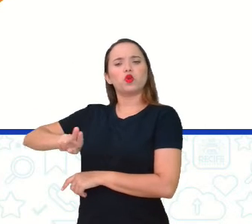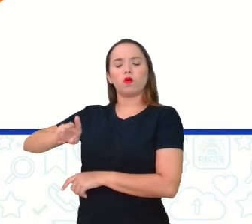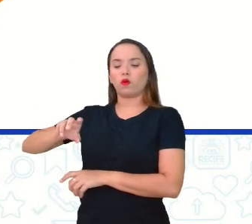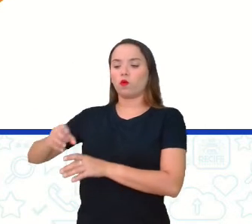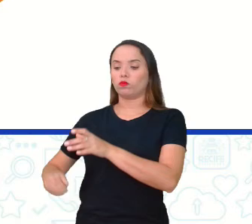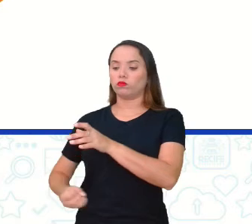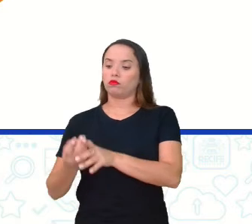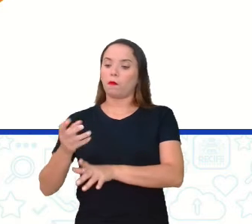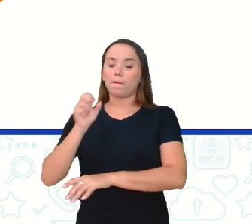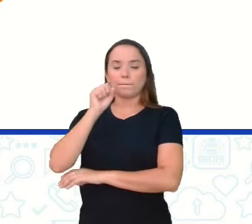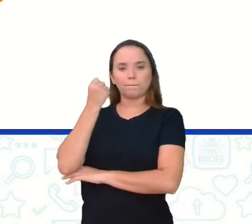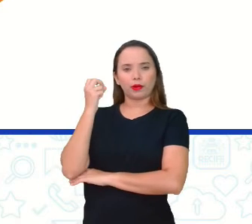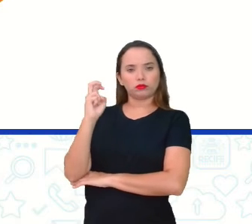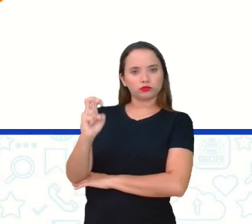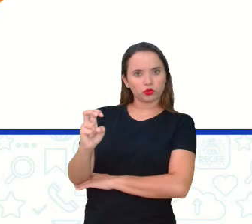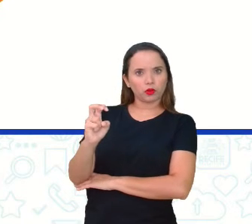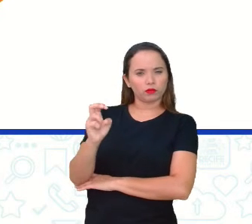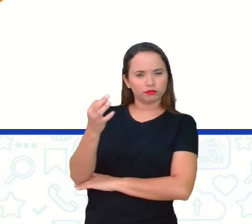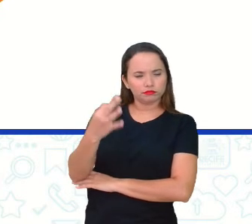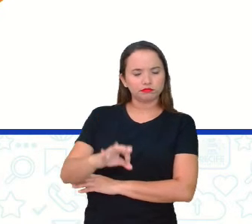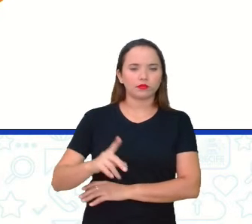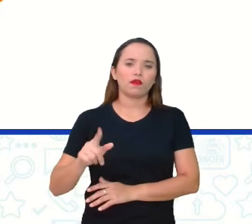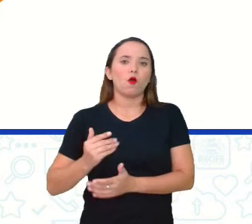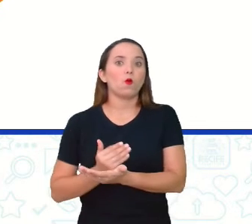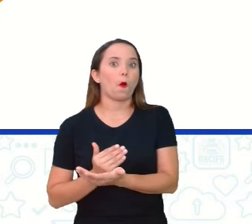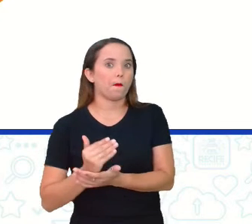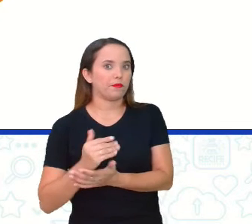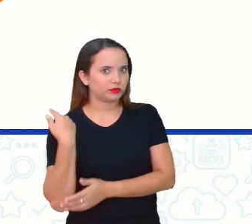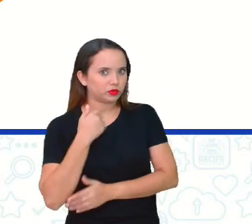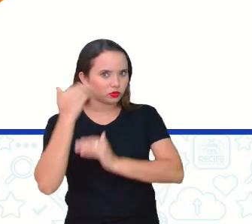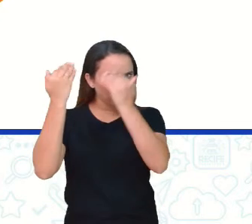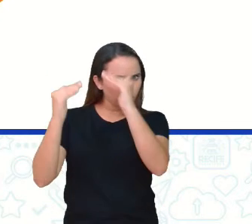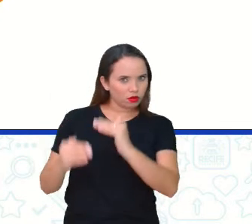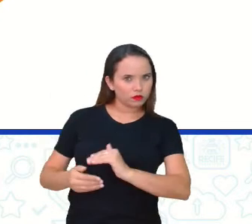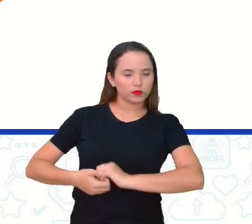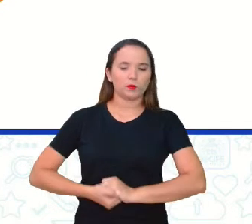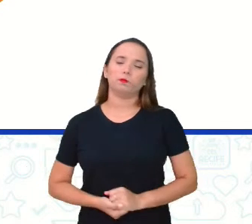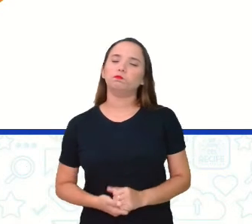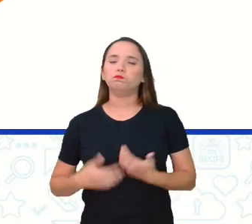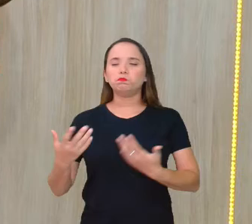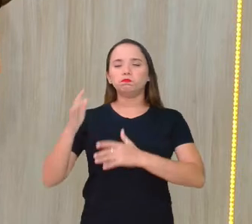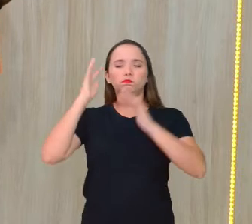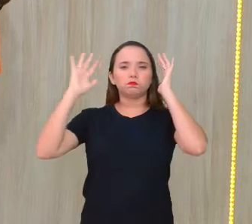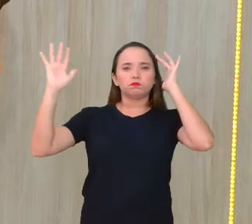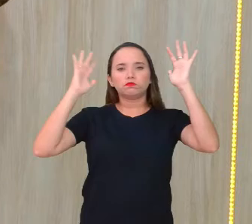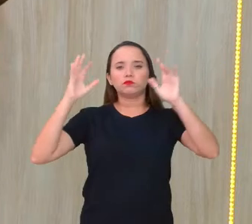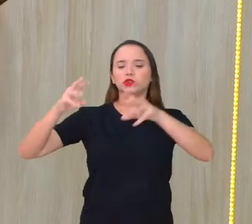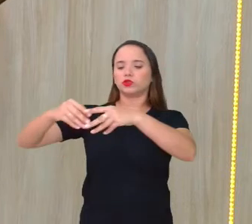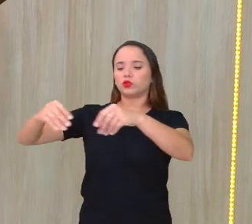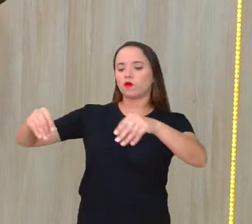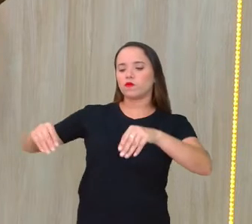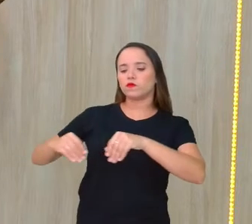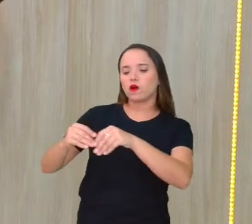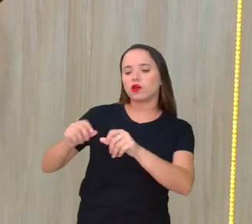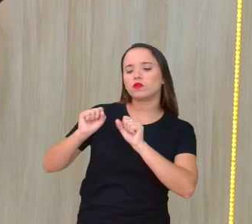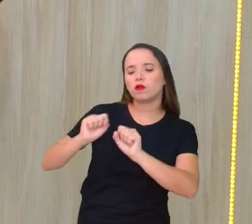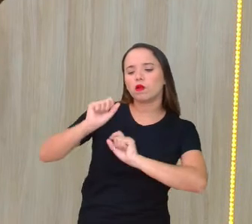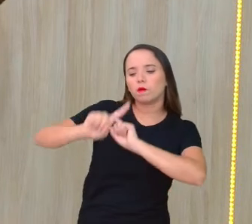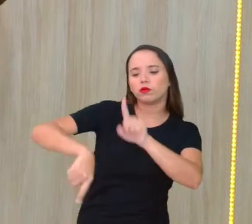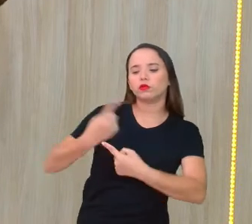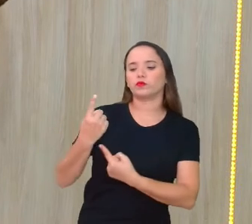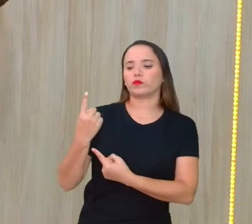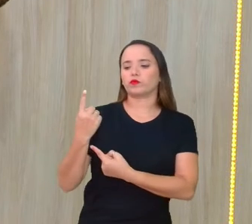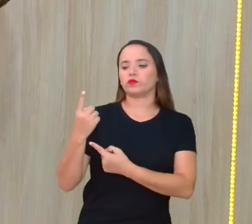do nosso problema, da nossa análise. Então imagina uma determinada quantidade de farinha poder ser transformada em